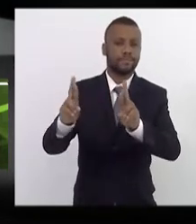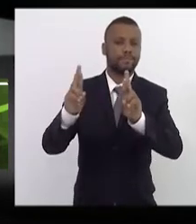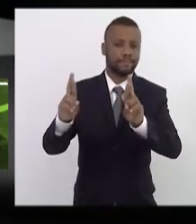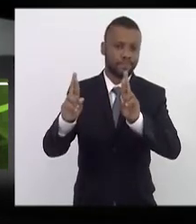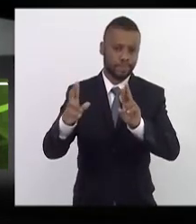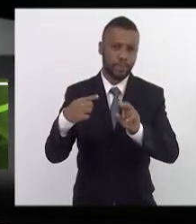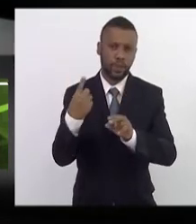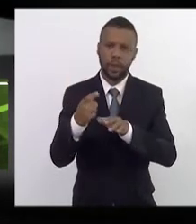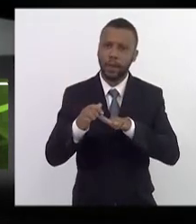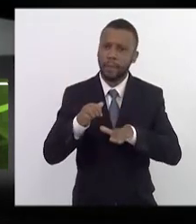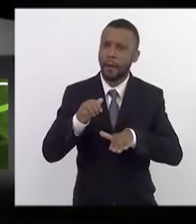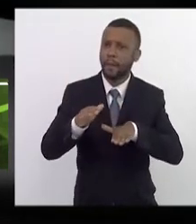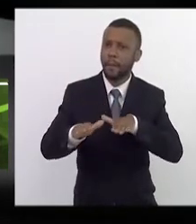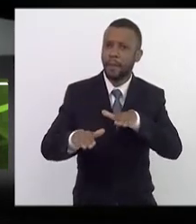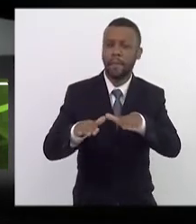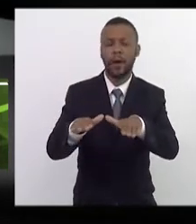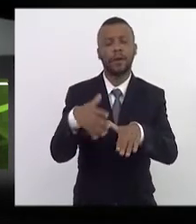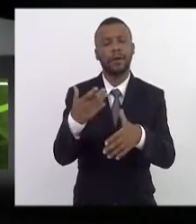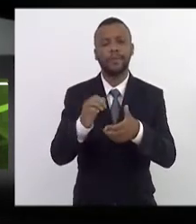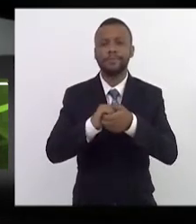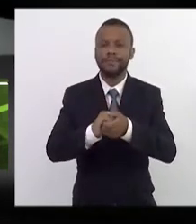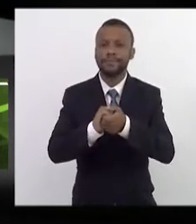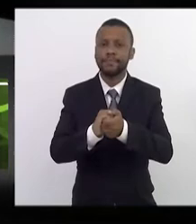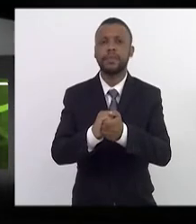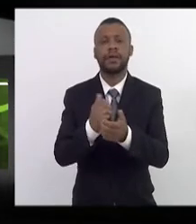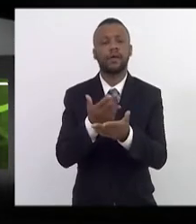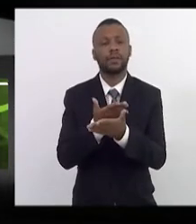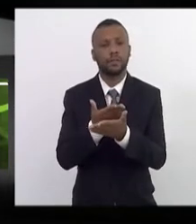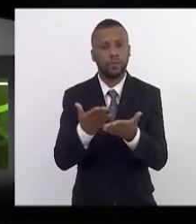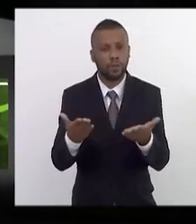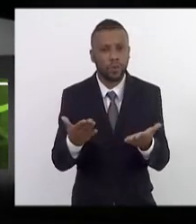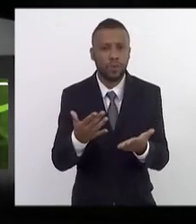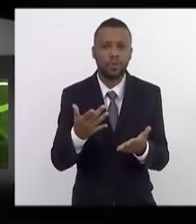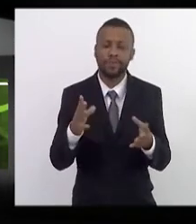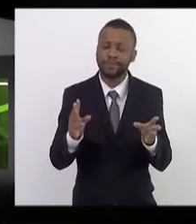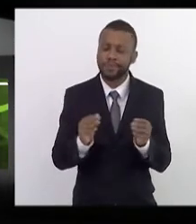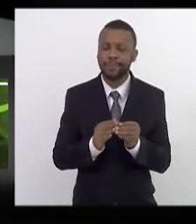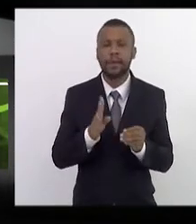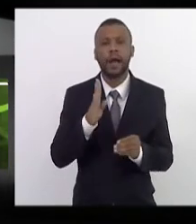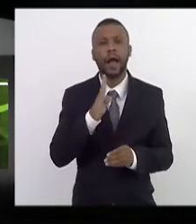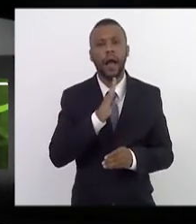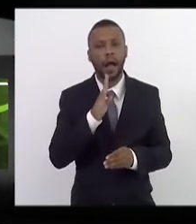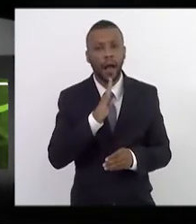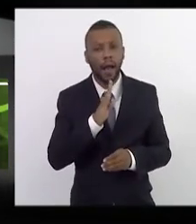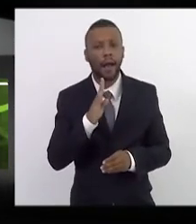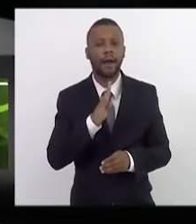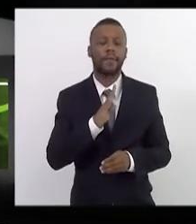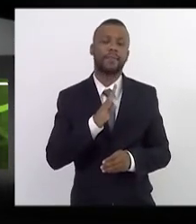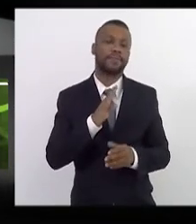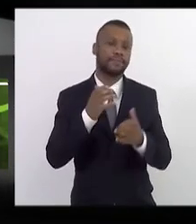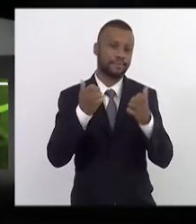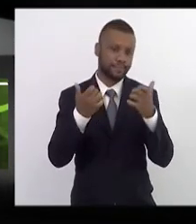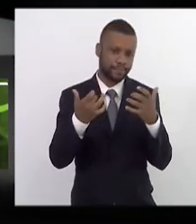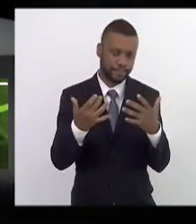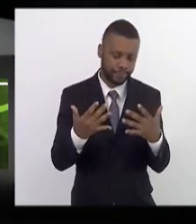queria cumprimentá-los a todos, né, e falar rapidamente, presidente, de